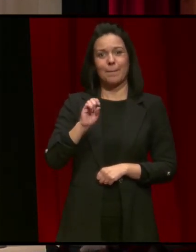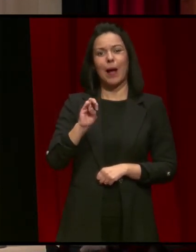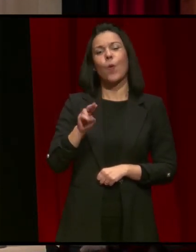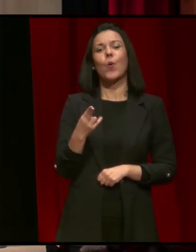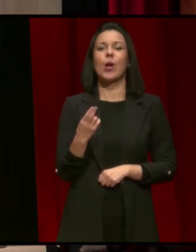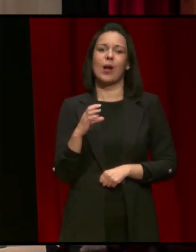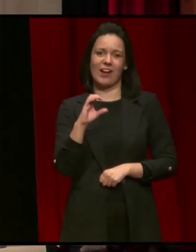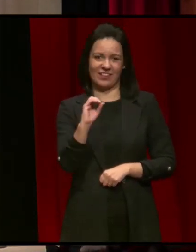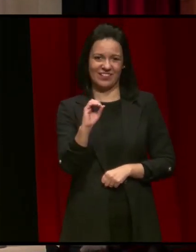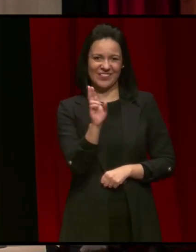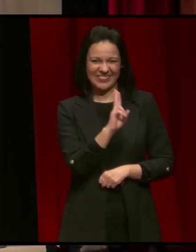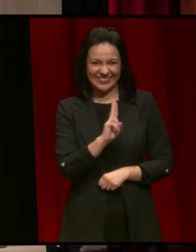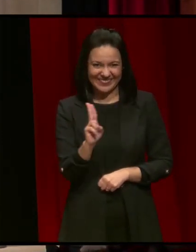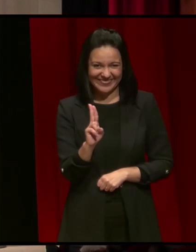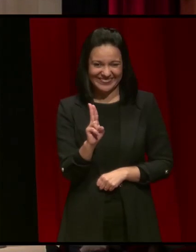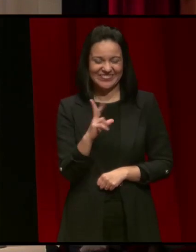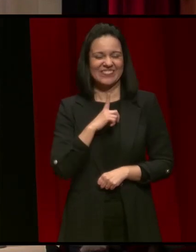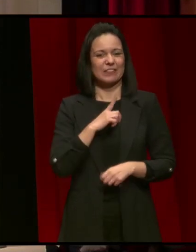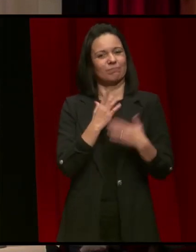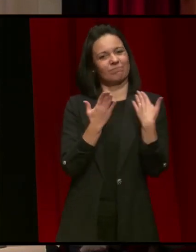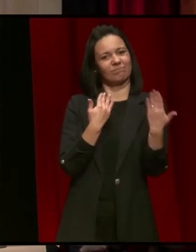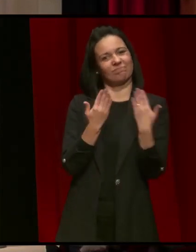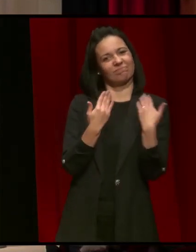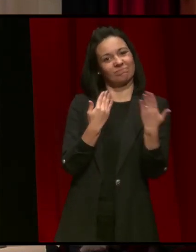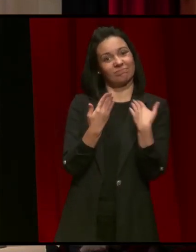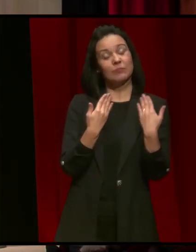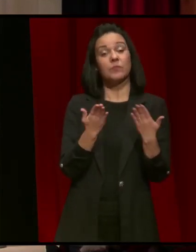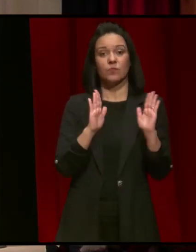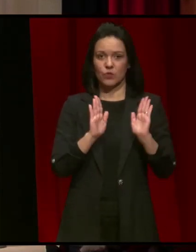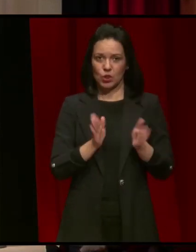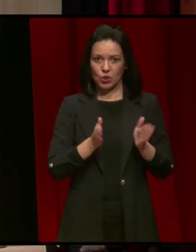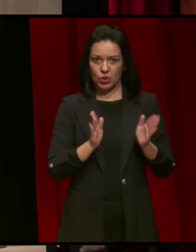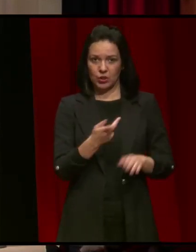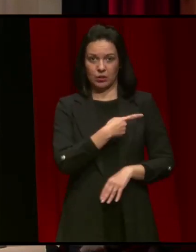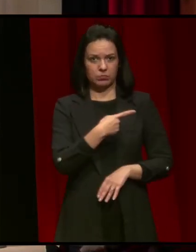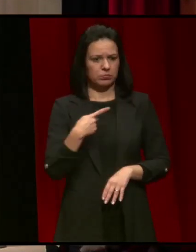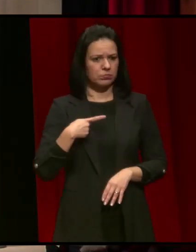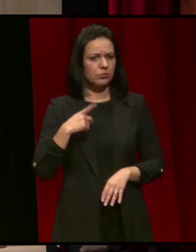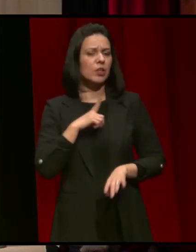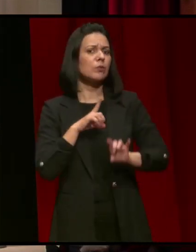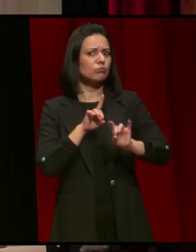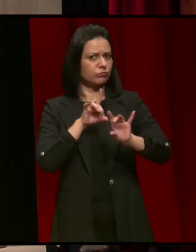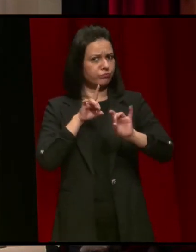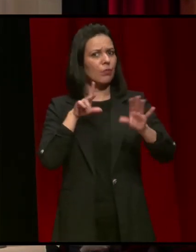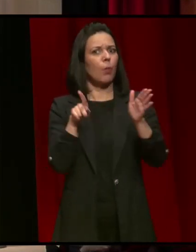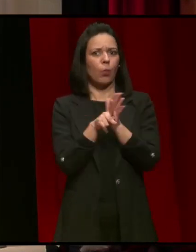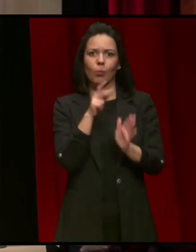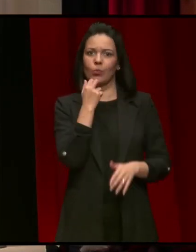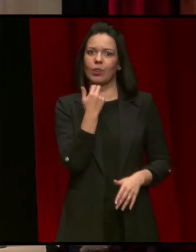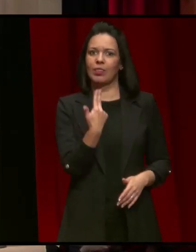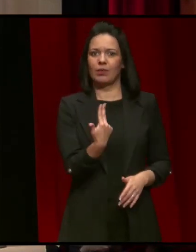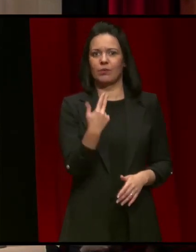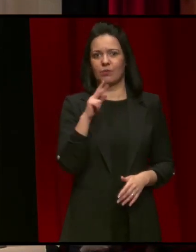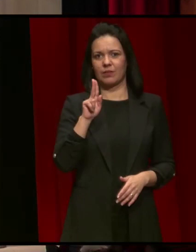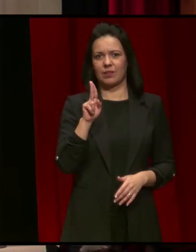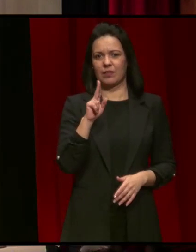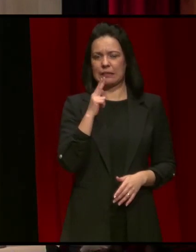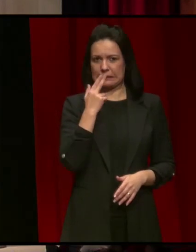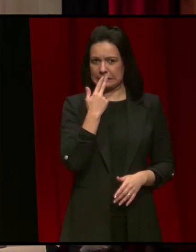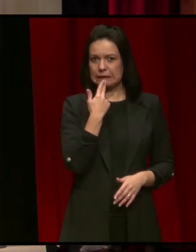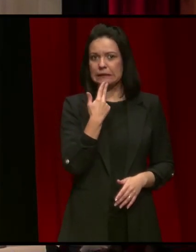aqui, há anos na Sociedade Bíblica, o pastor Paulo é um especialista em hebraico. Ele não fala porque ele é humilde assim,